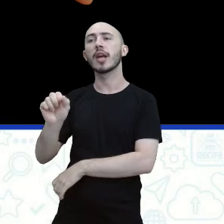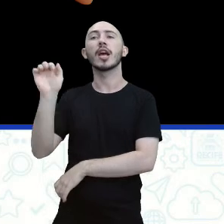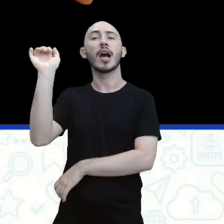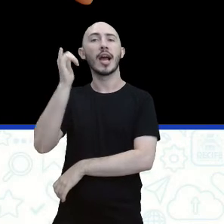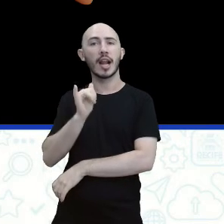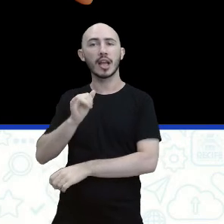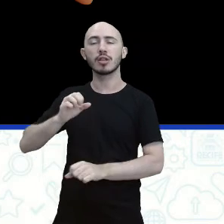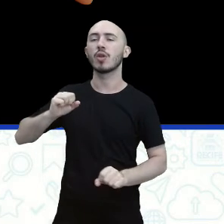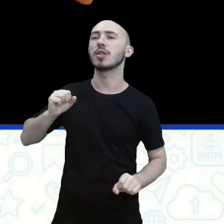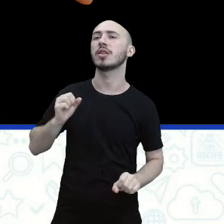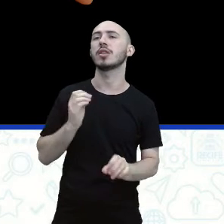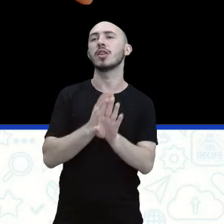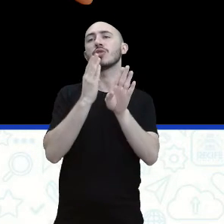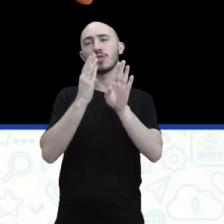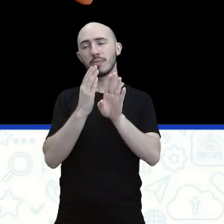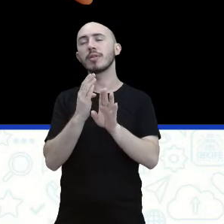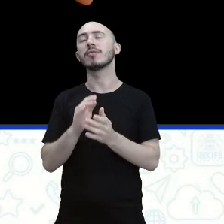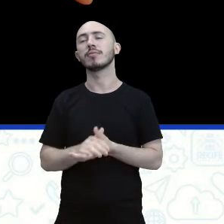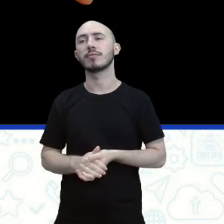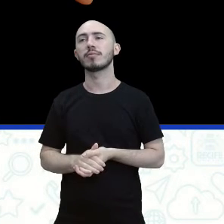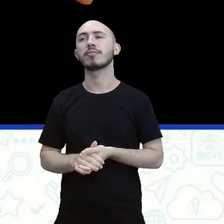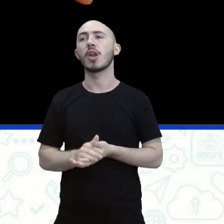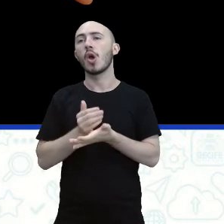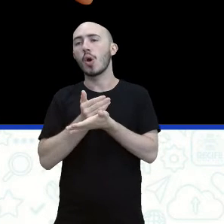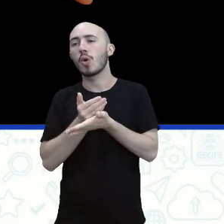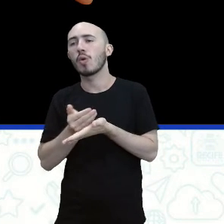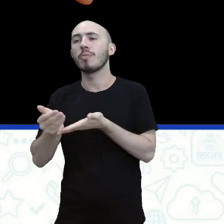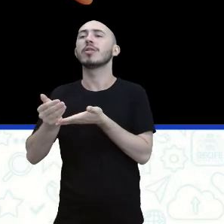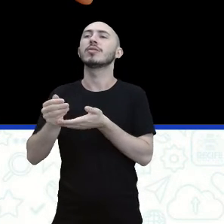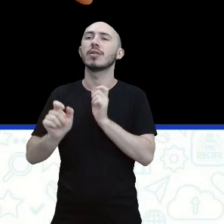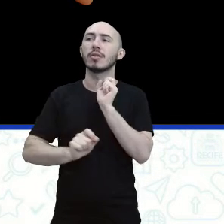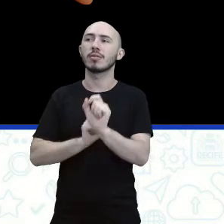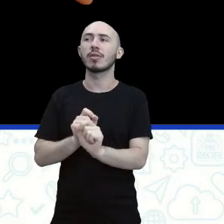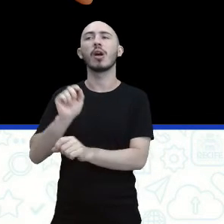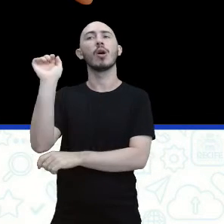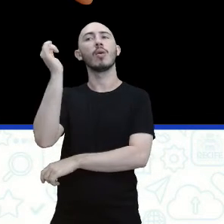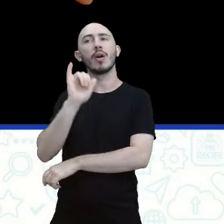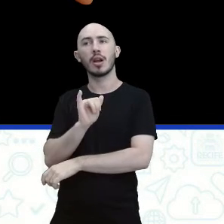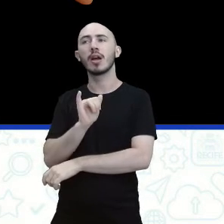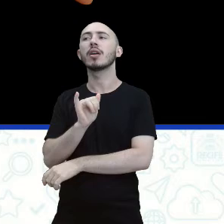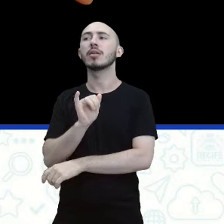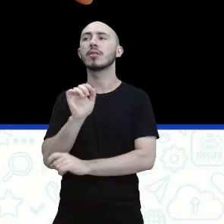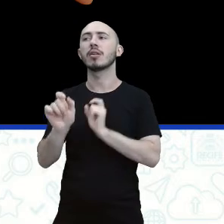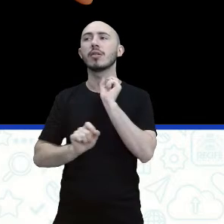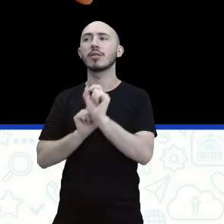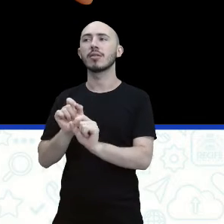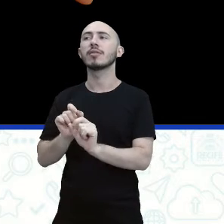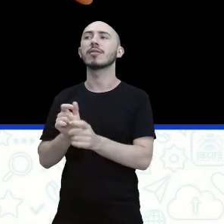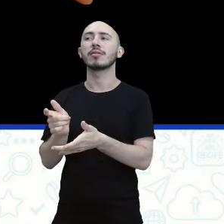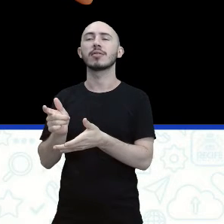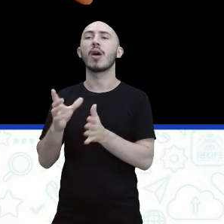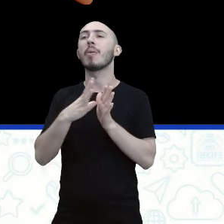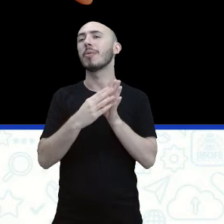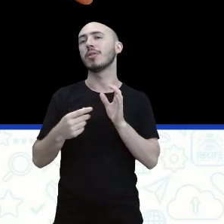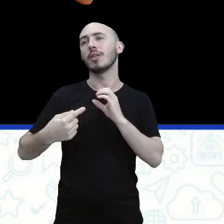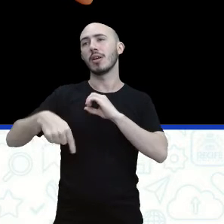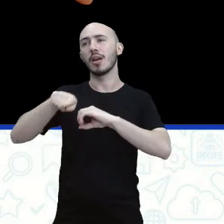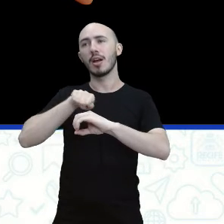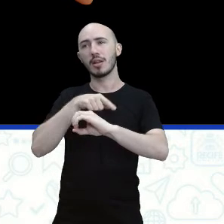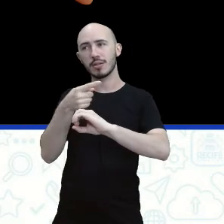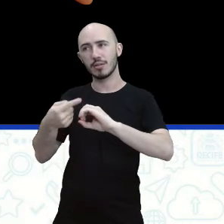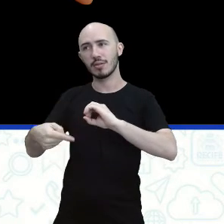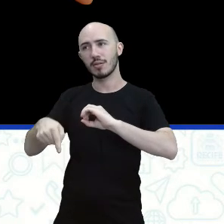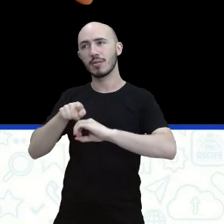que iniciou aí essa entrada do elétron na vida dos modelos atômicos,